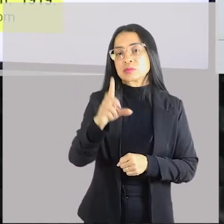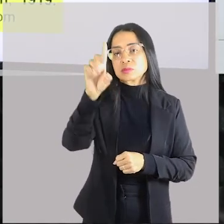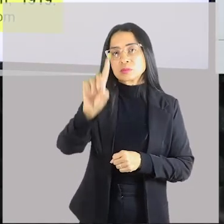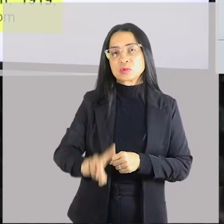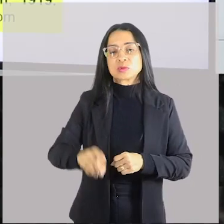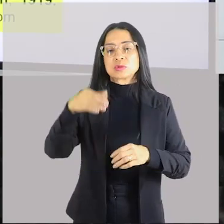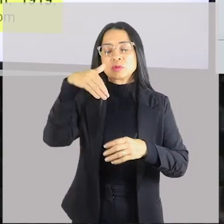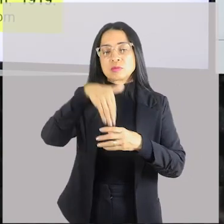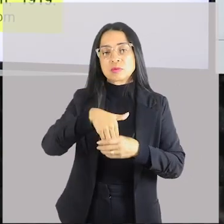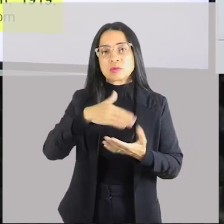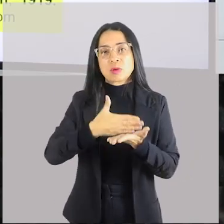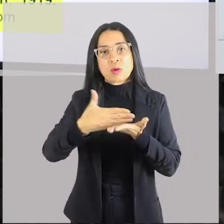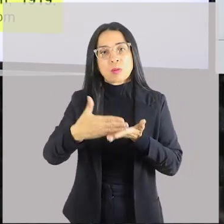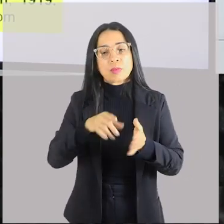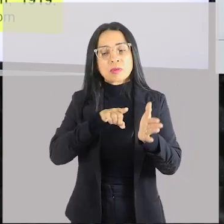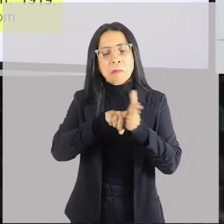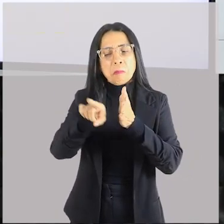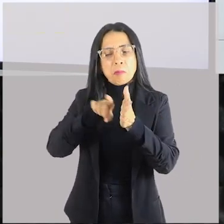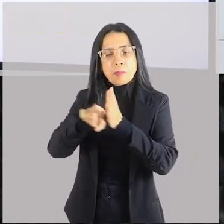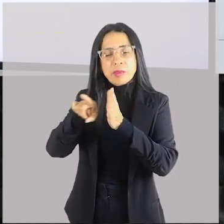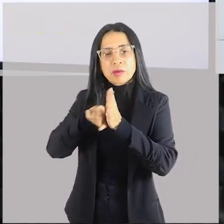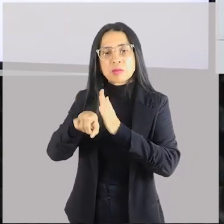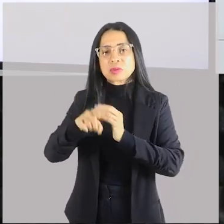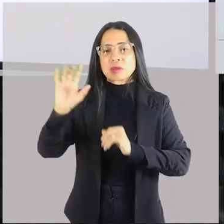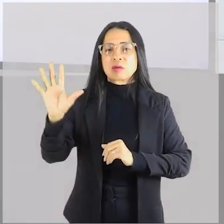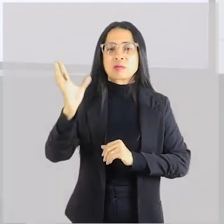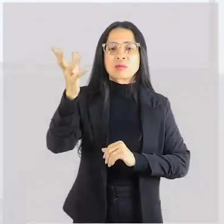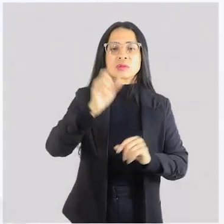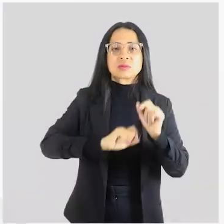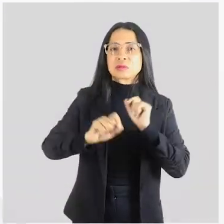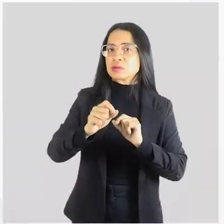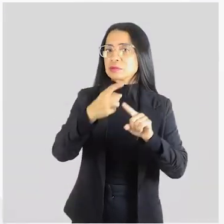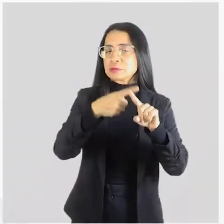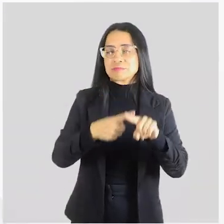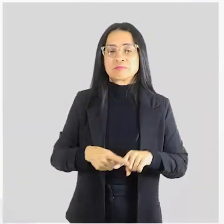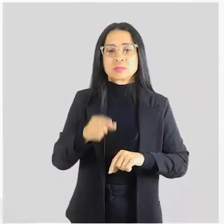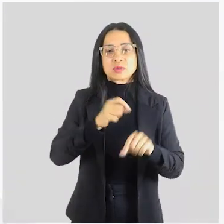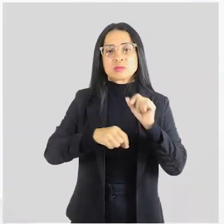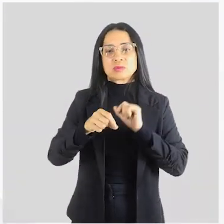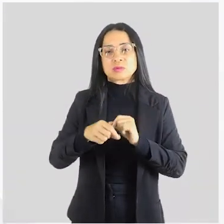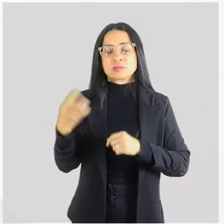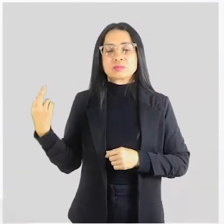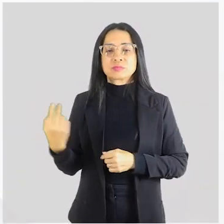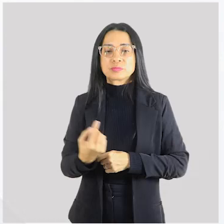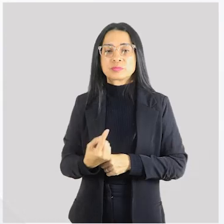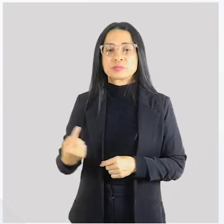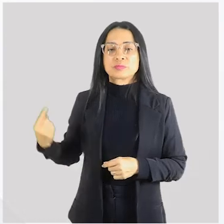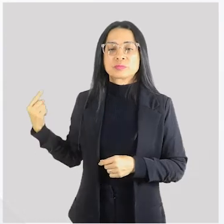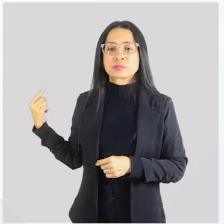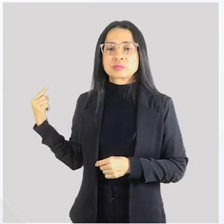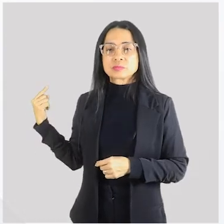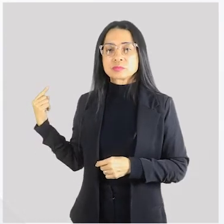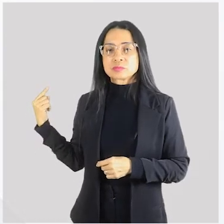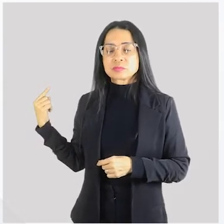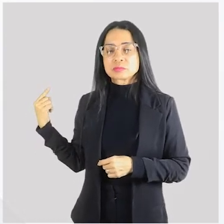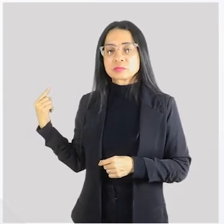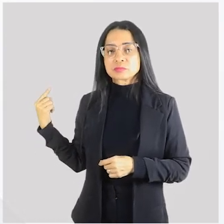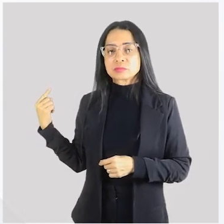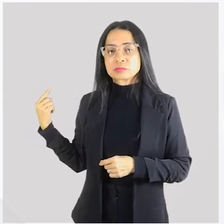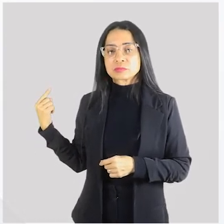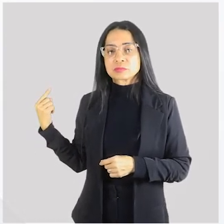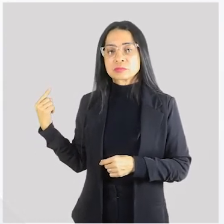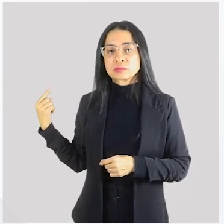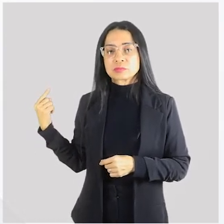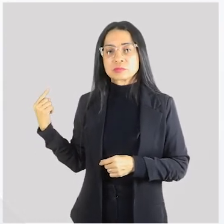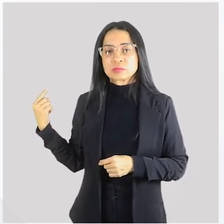época então eles começam a questionar uma série de situações que não era permitido na feira de Berlim em 1920 a os saír cría